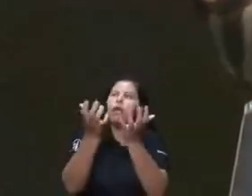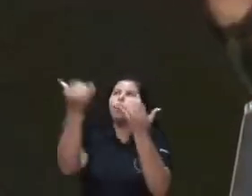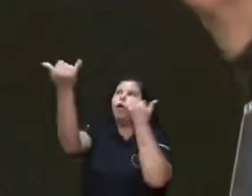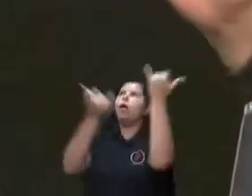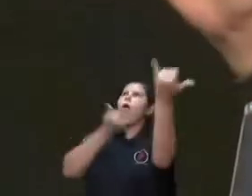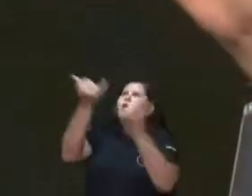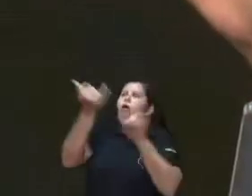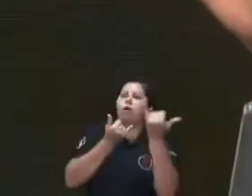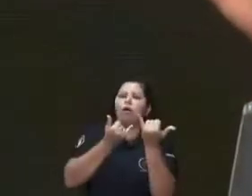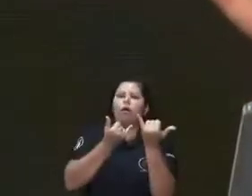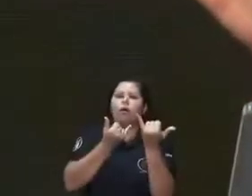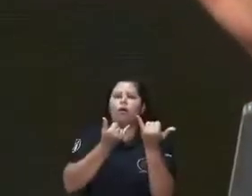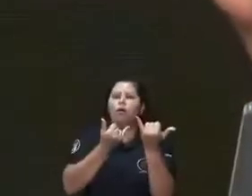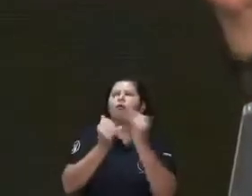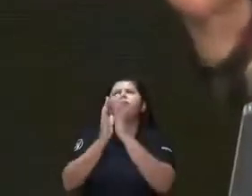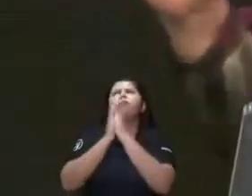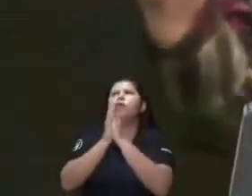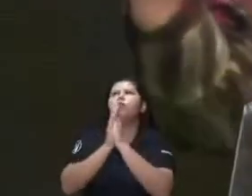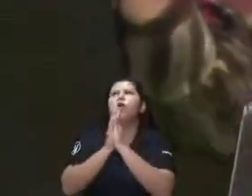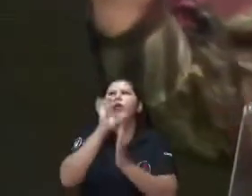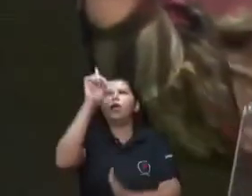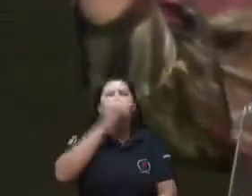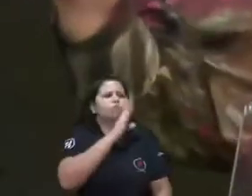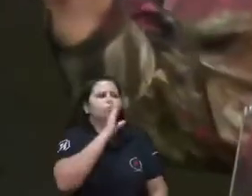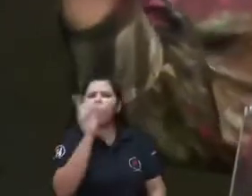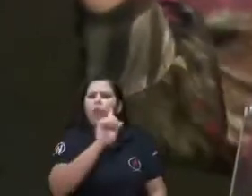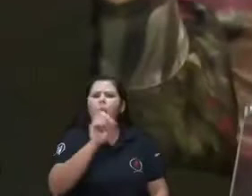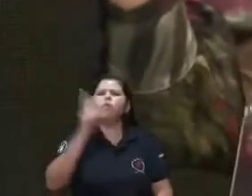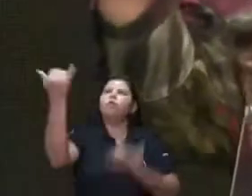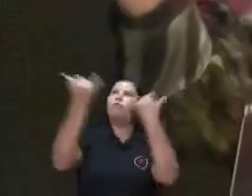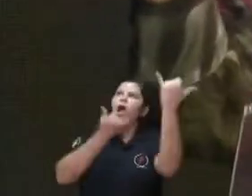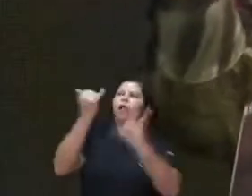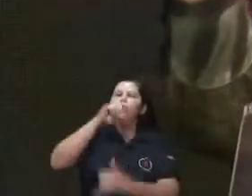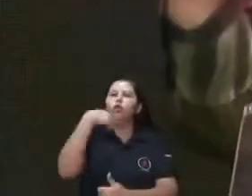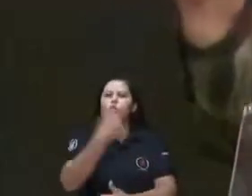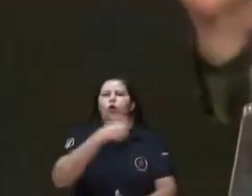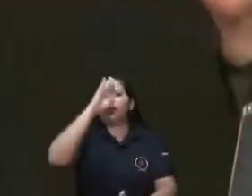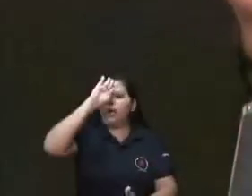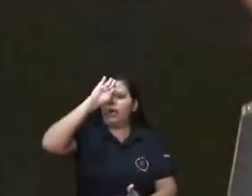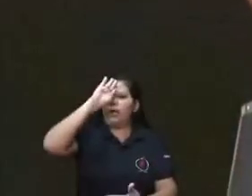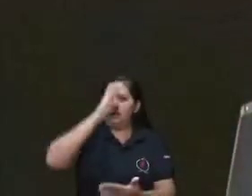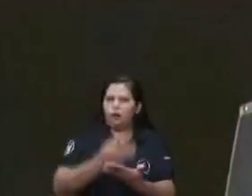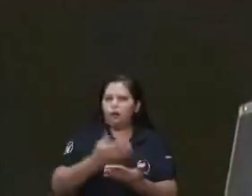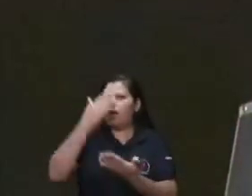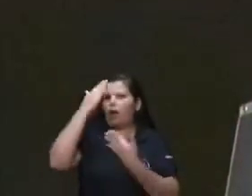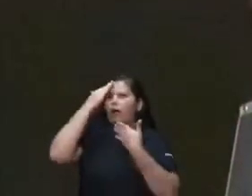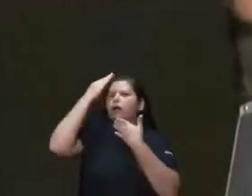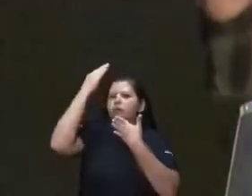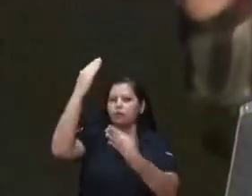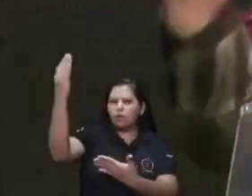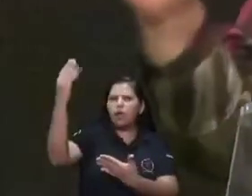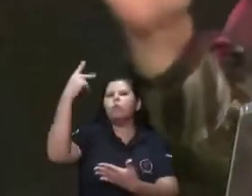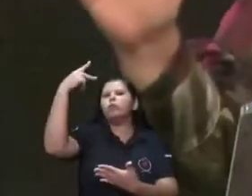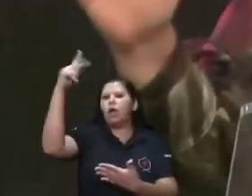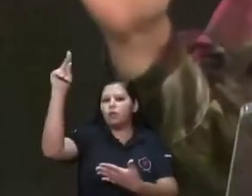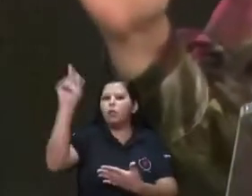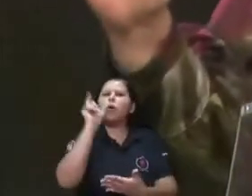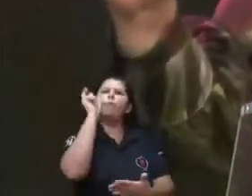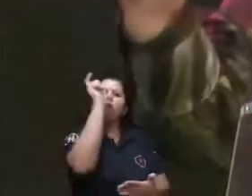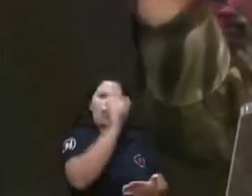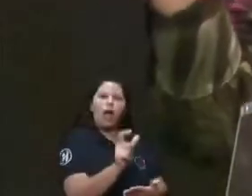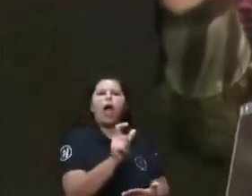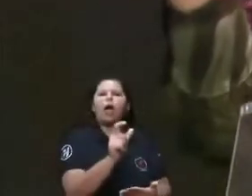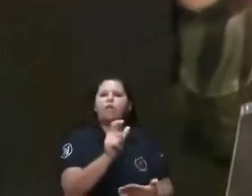cales esta noite. Uma vez mais, glorifico o teu nome pela tua palavra, saca-me da tua aljava